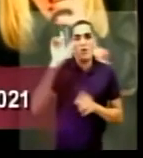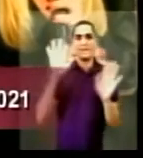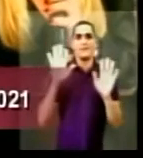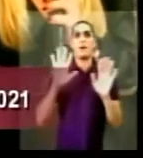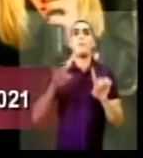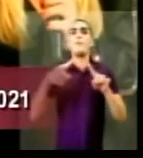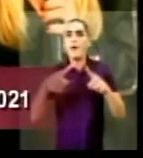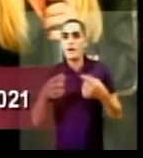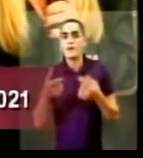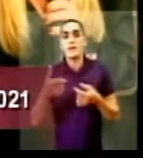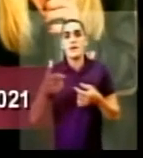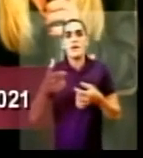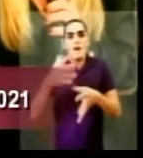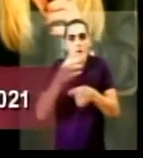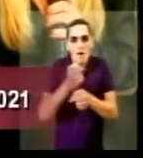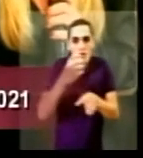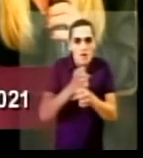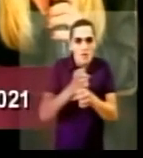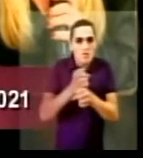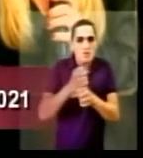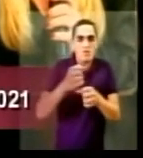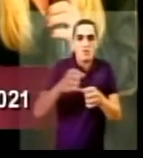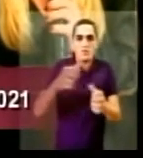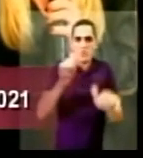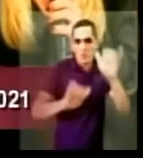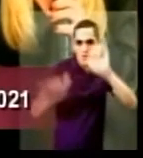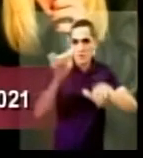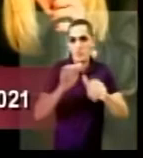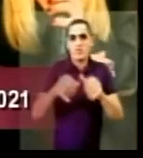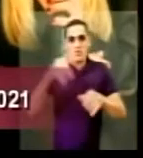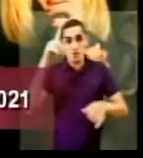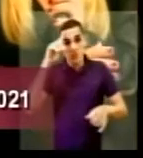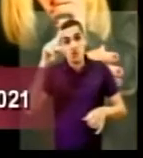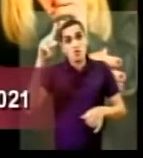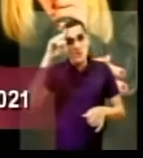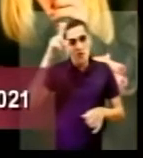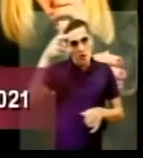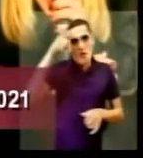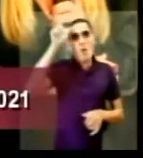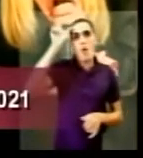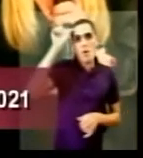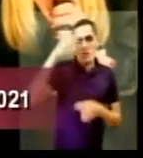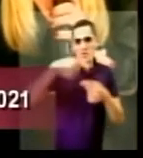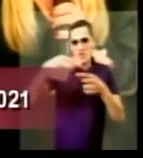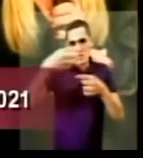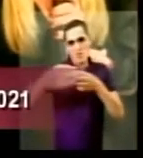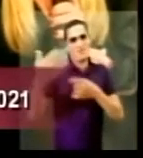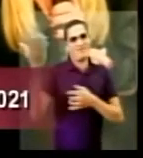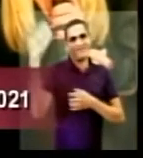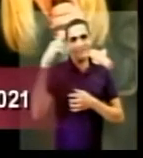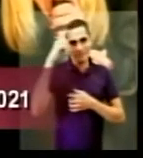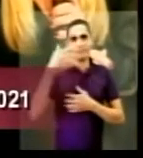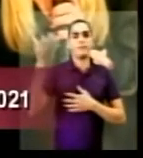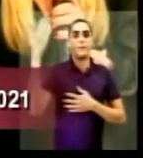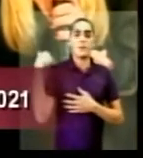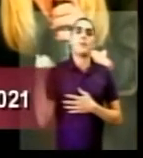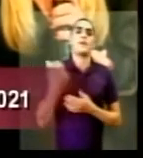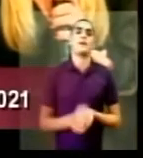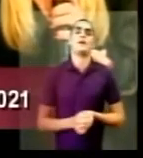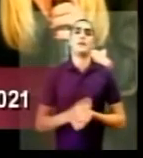mas resultados que saíram dos laboratórios nessa data, referentes à semana anterior e dias anteriores.